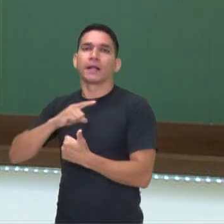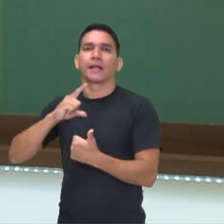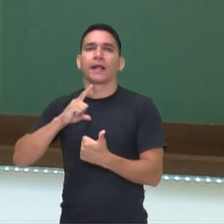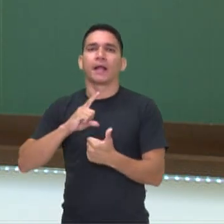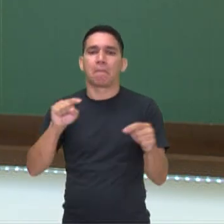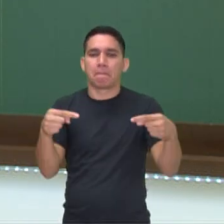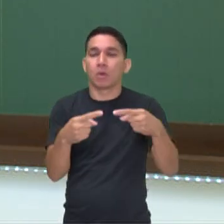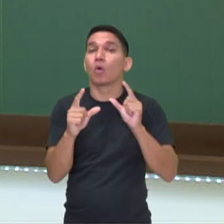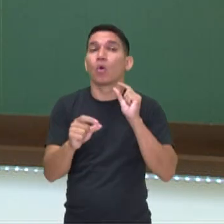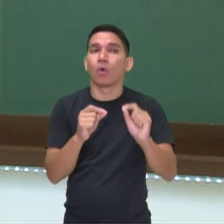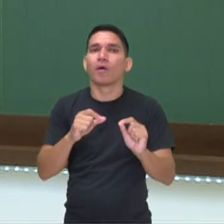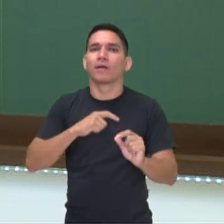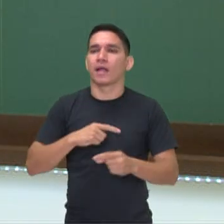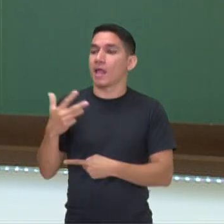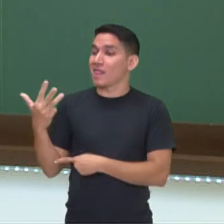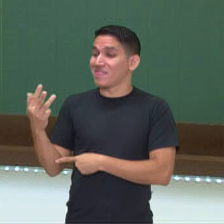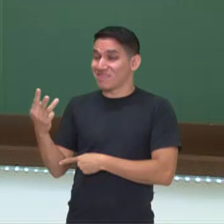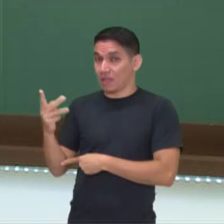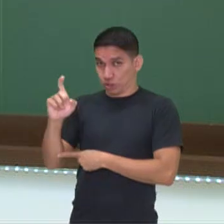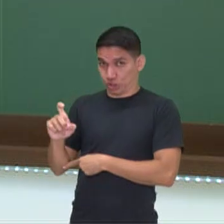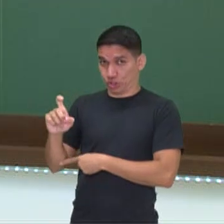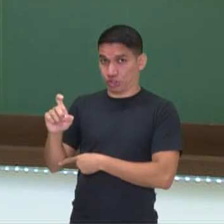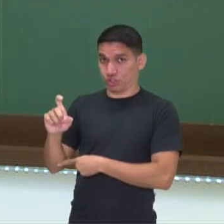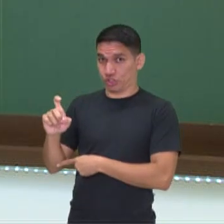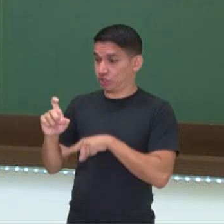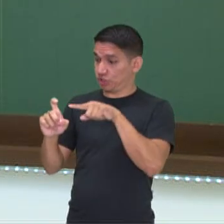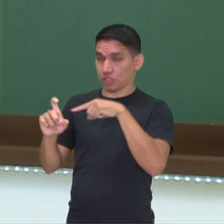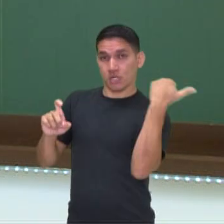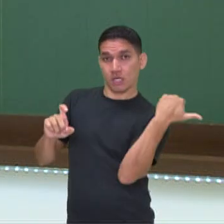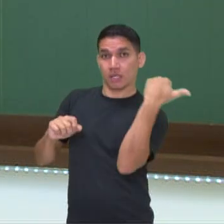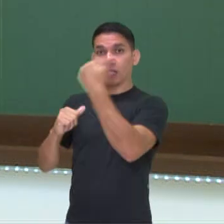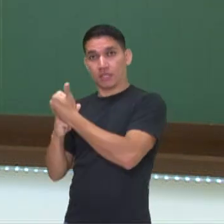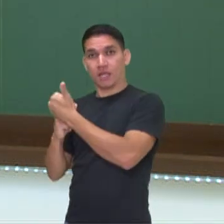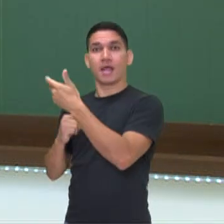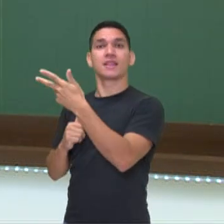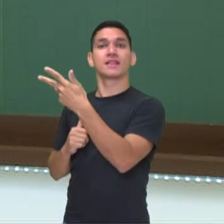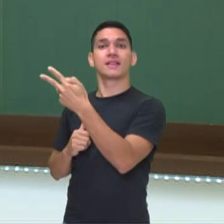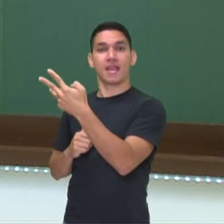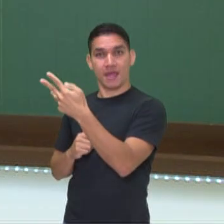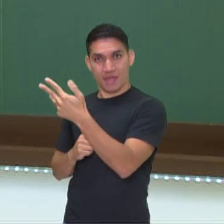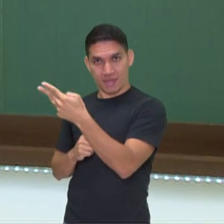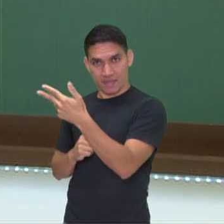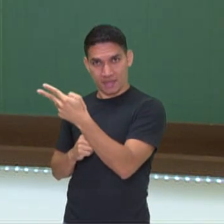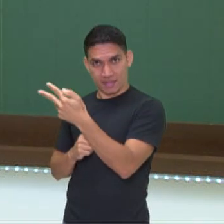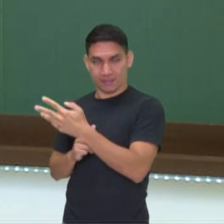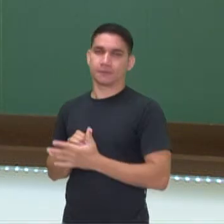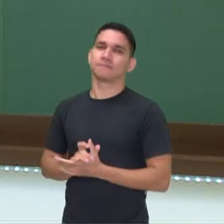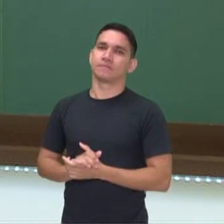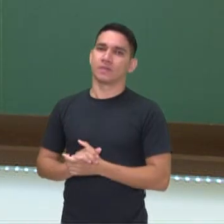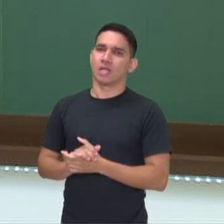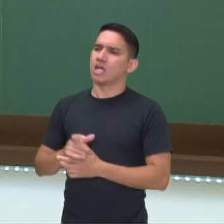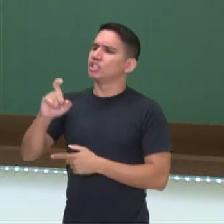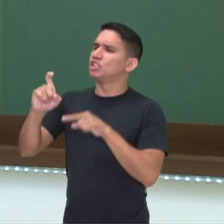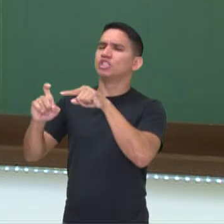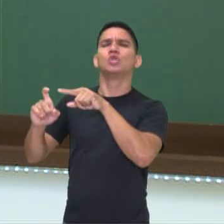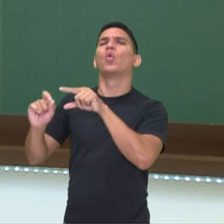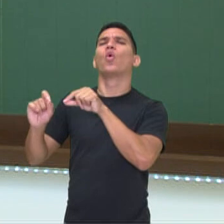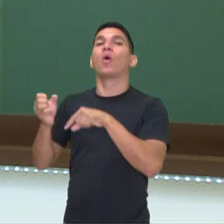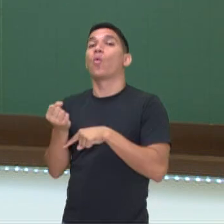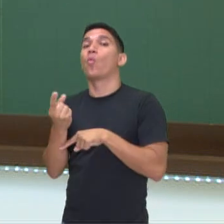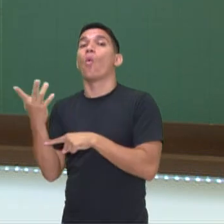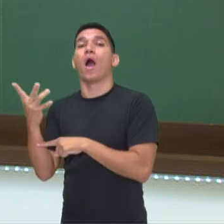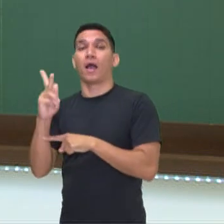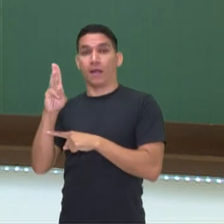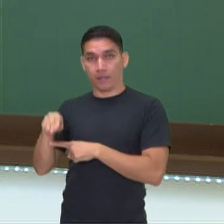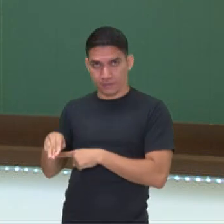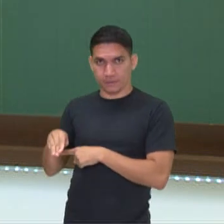calcular para 13 quilômetros. Então, no lugar de x, que é a quantidade de quilômetros, né, nesse caso que